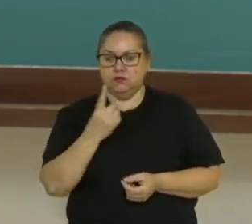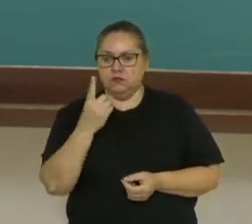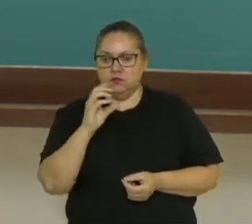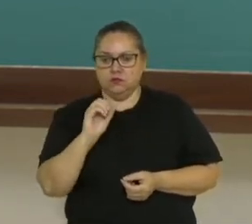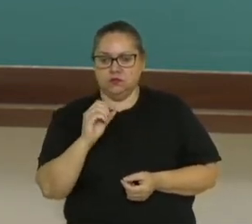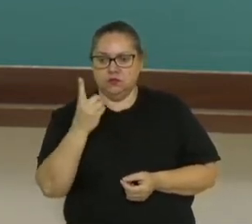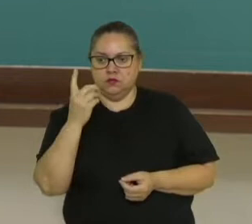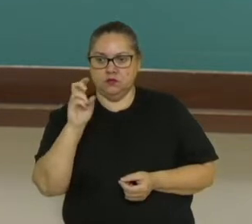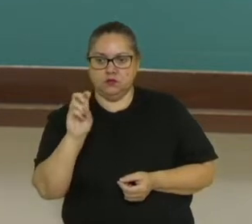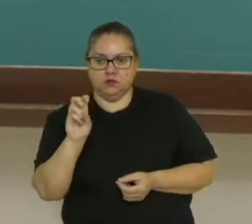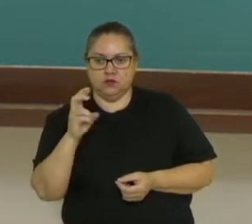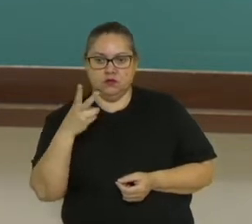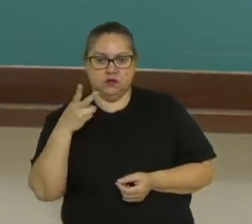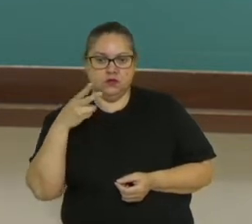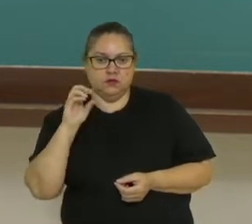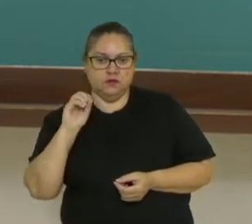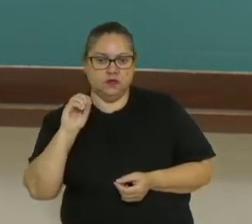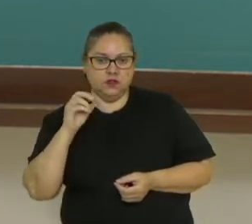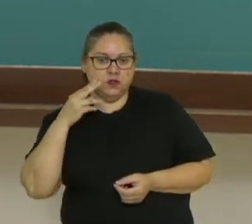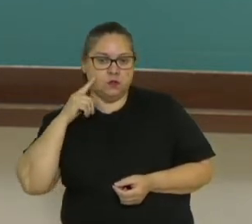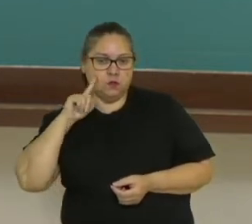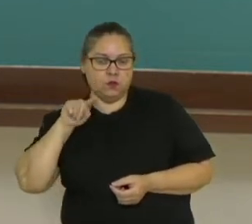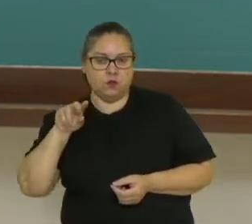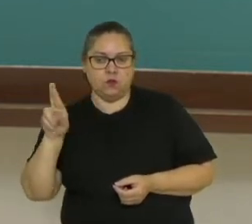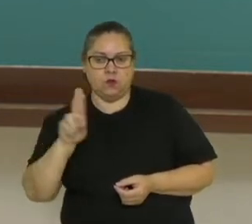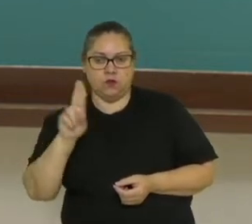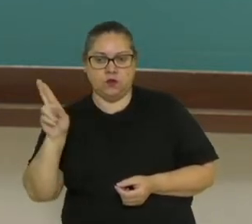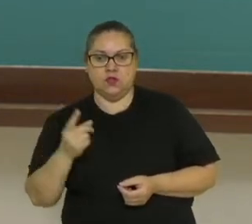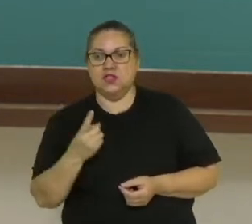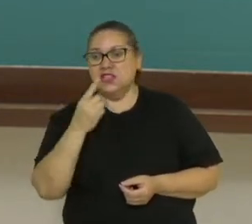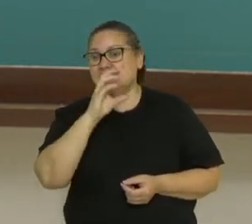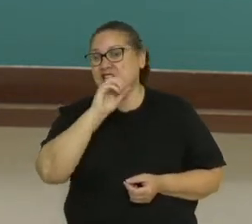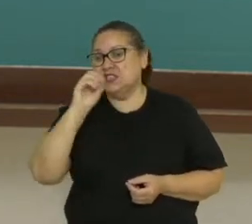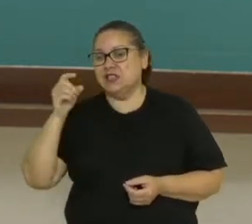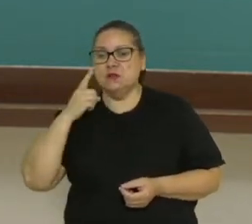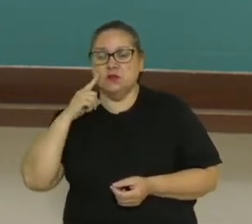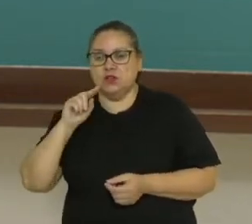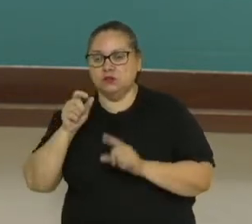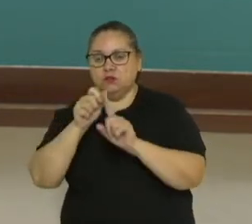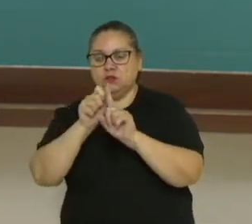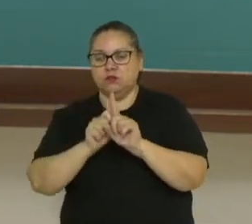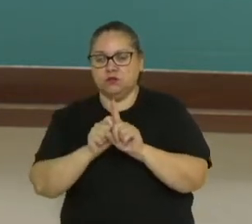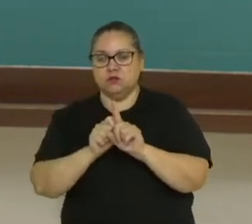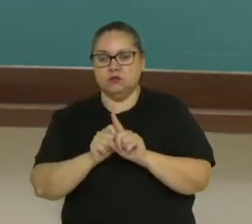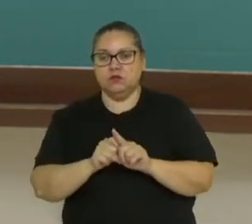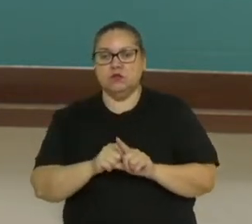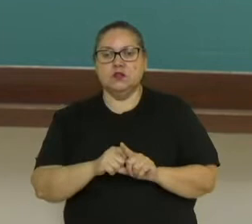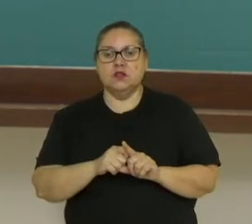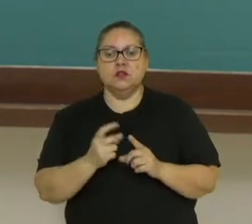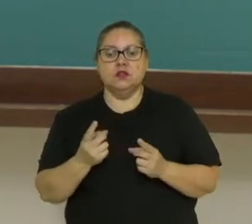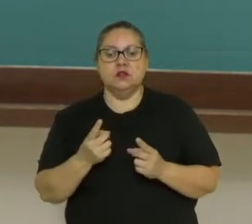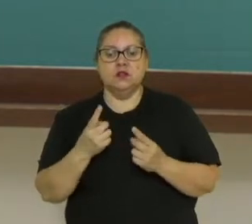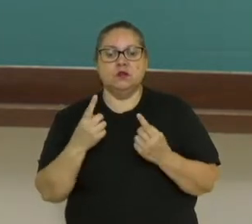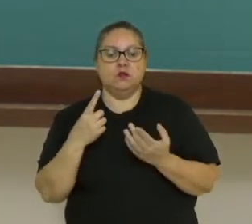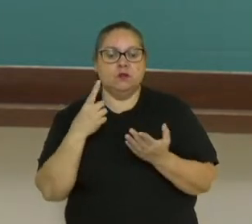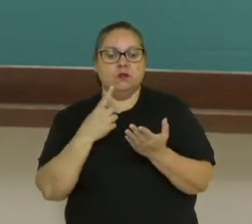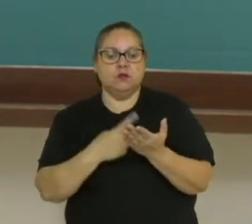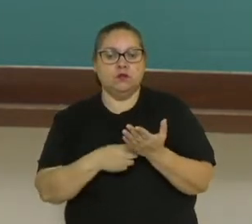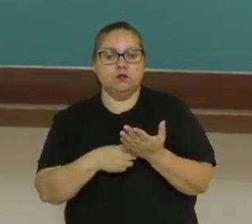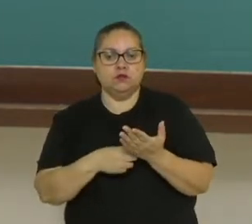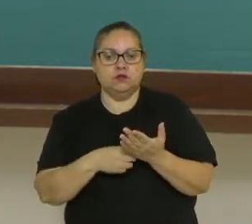10, 15, 20 mil reais, 100 mil reais por mês, se ela é contratada